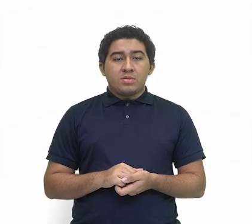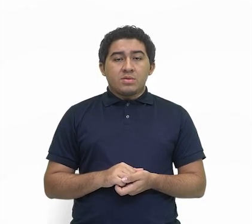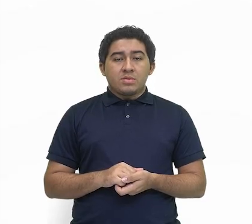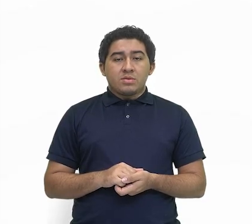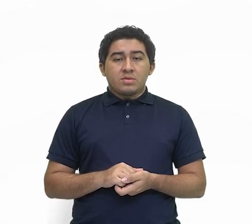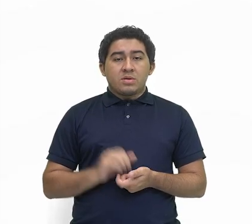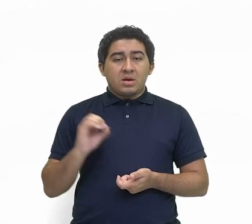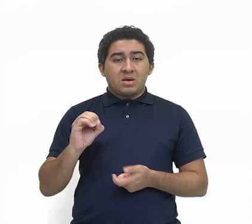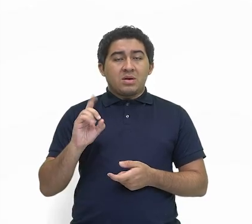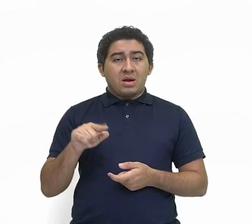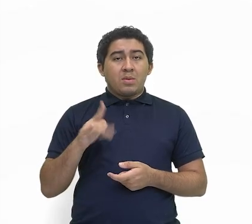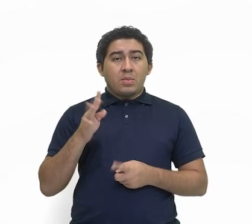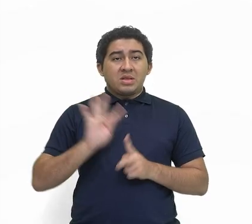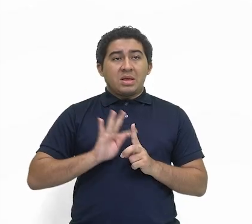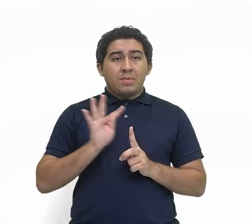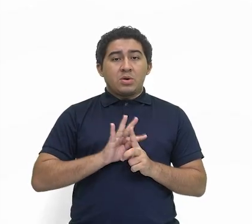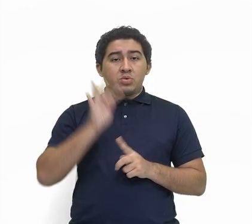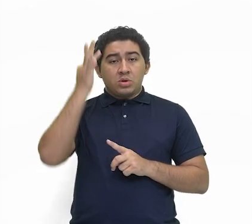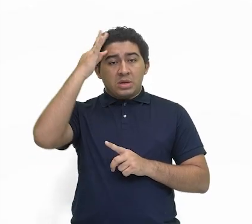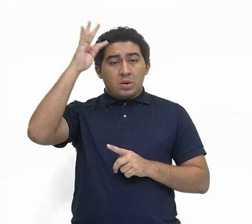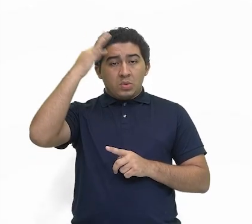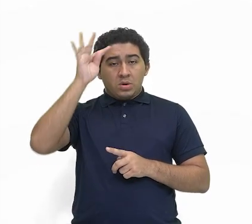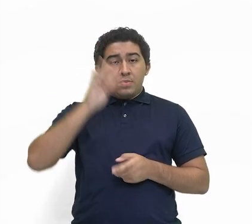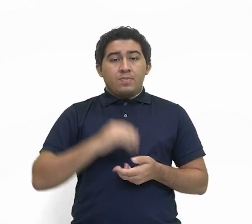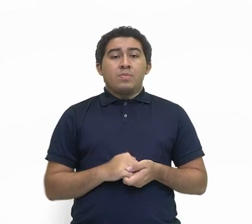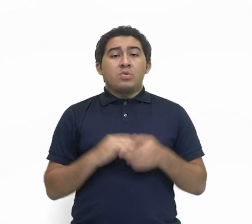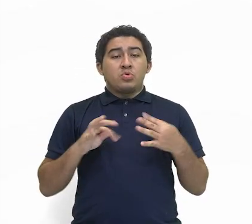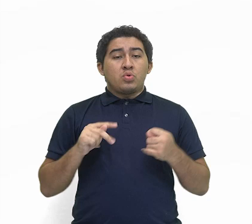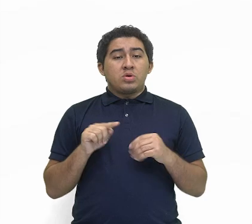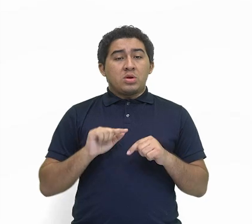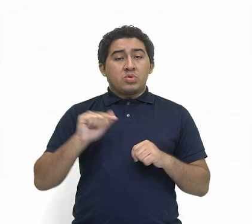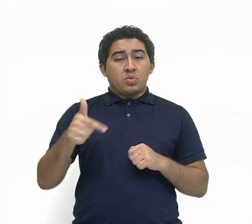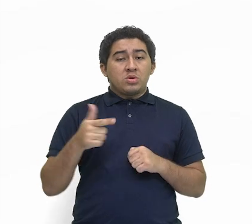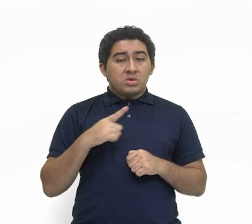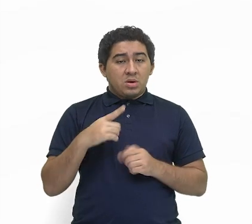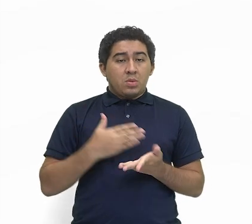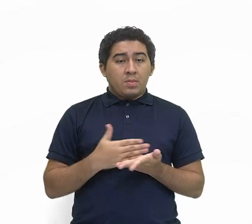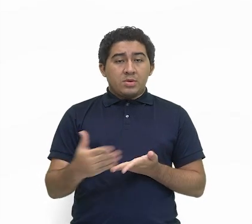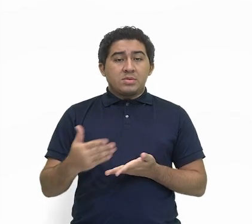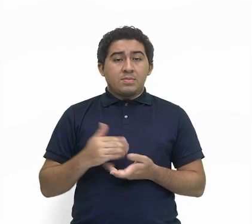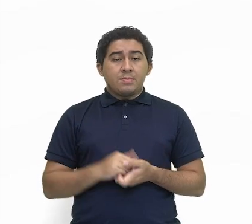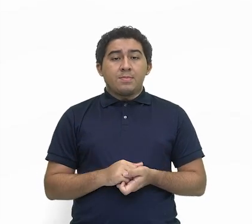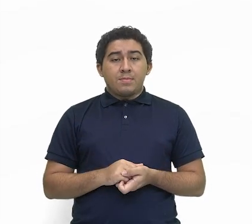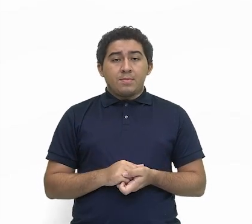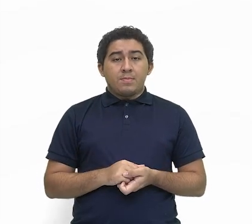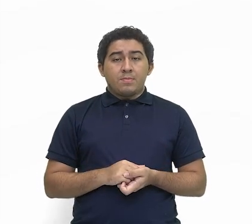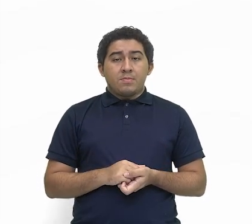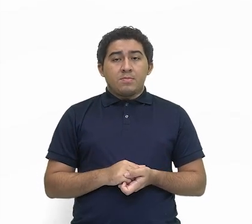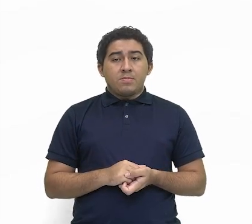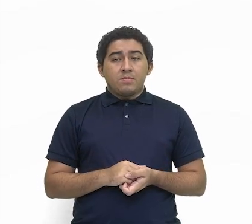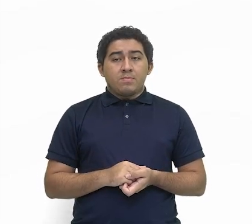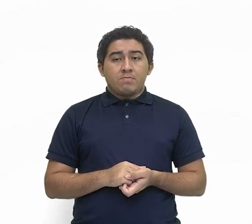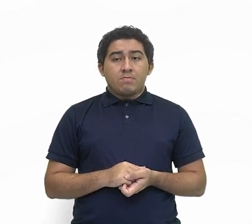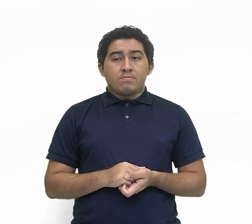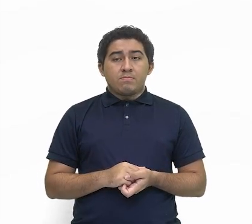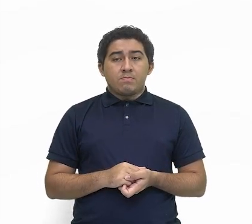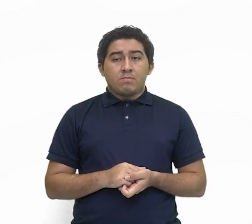temperatura teórica, né? E todas as outras temperaturas partem dali. Então, ele colocou